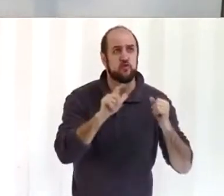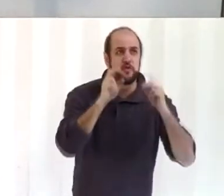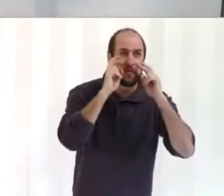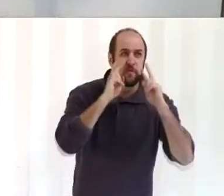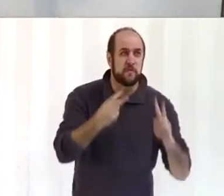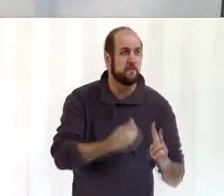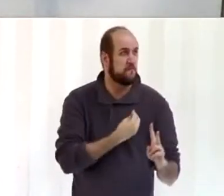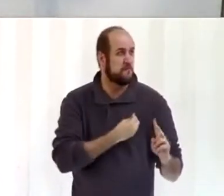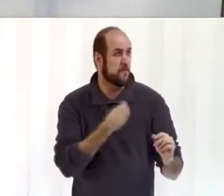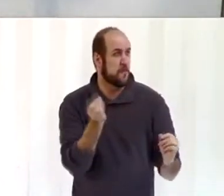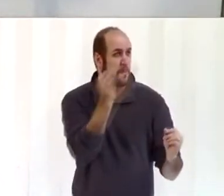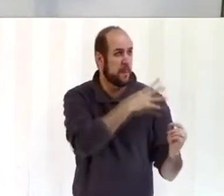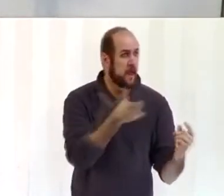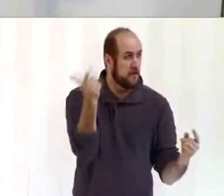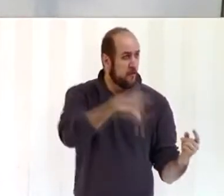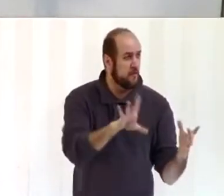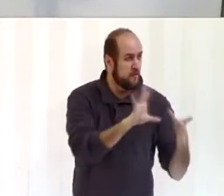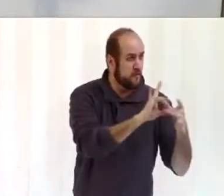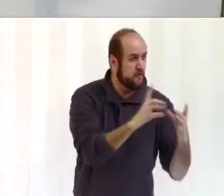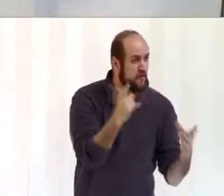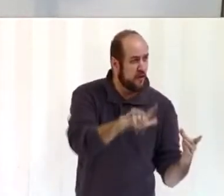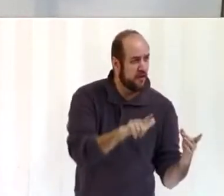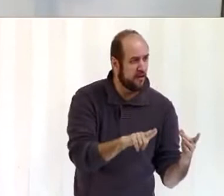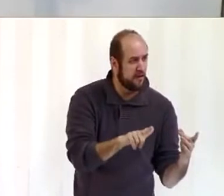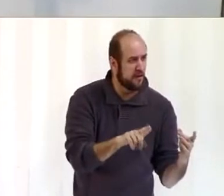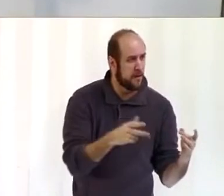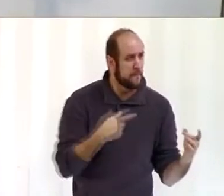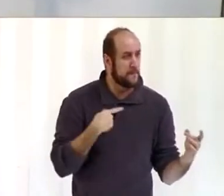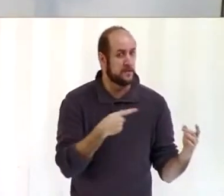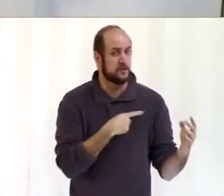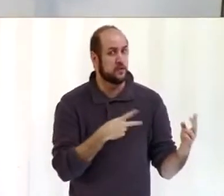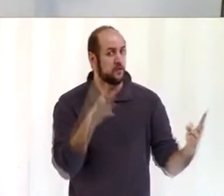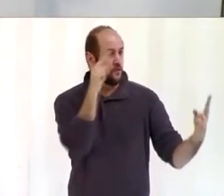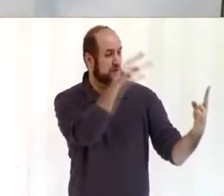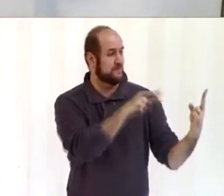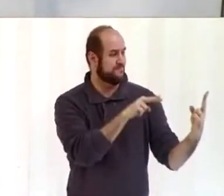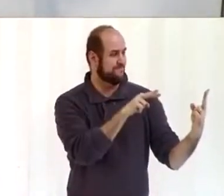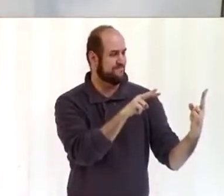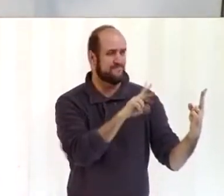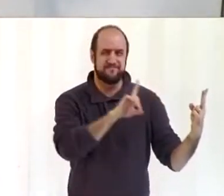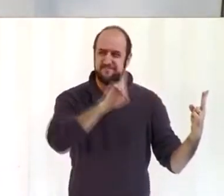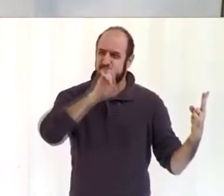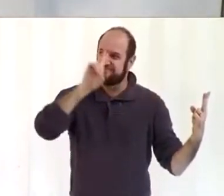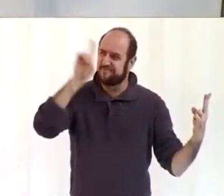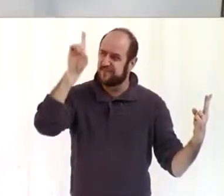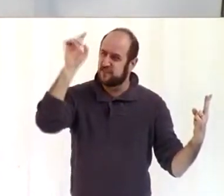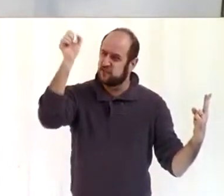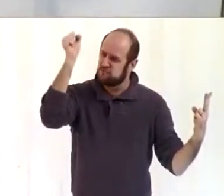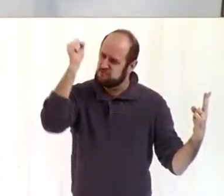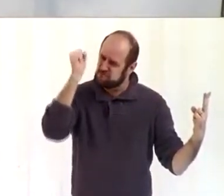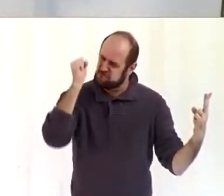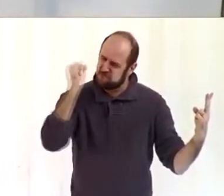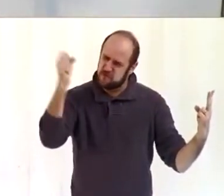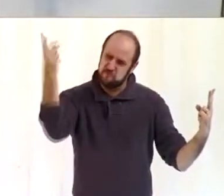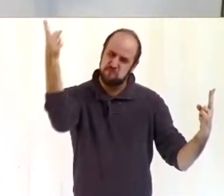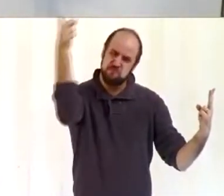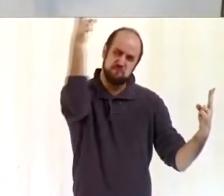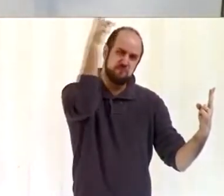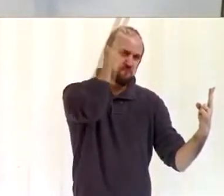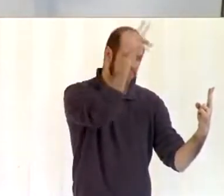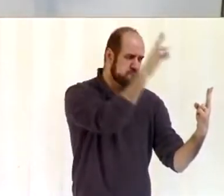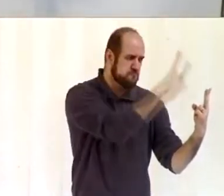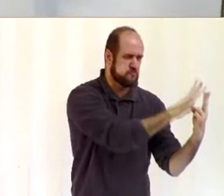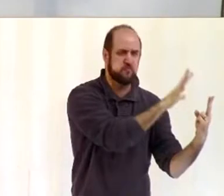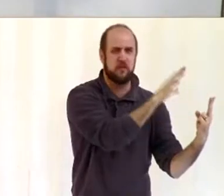restauração, sabe o que nós normalmente, pastores, vemos? O poder de Deus entrando, penetrando na vida desse